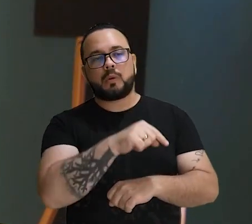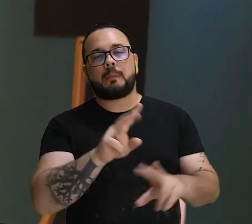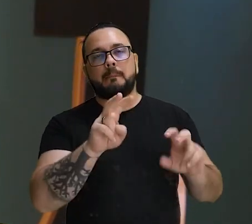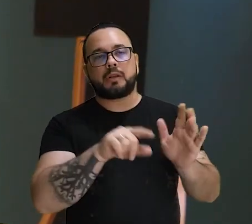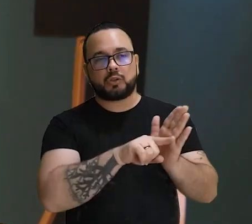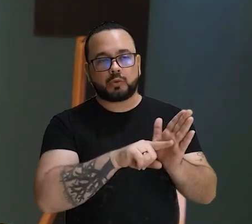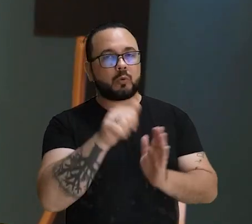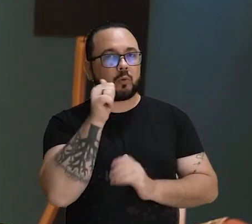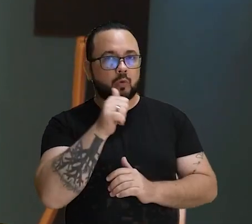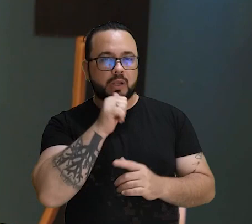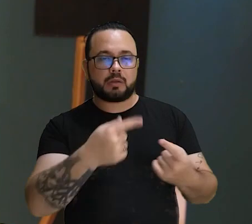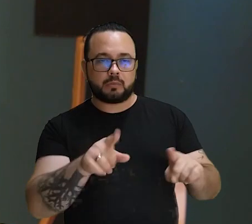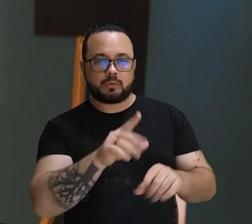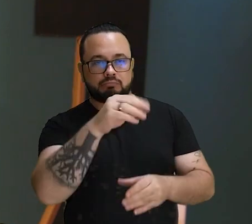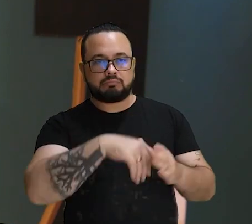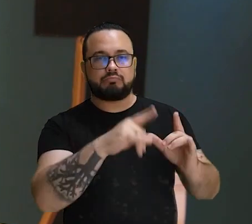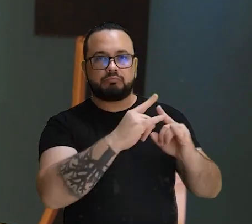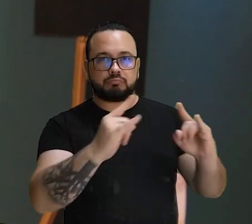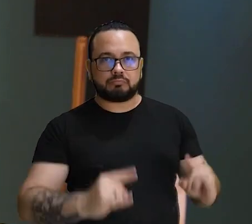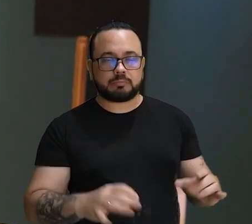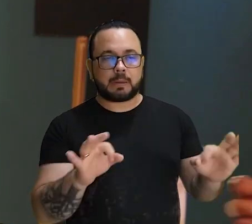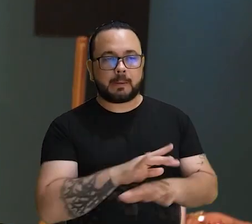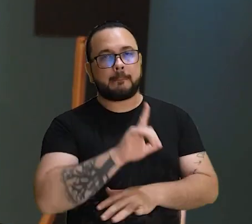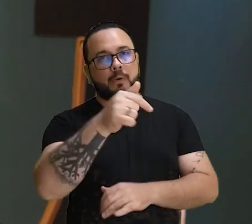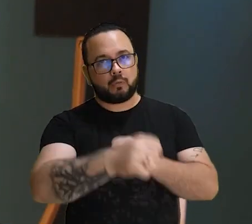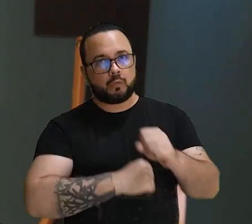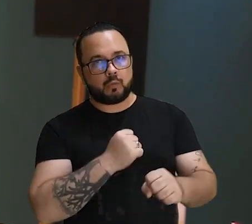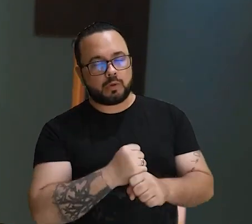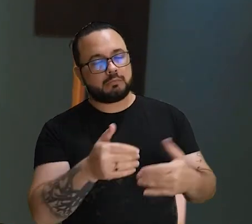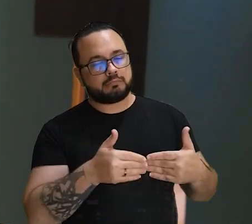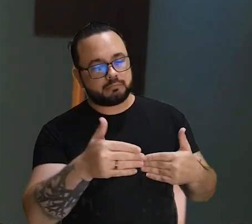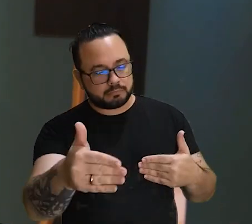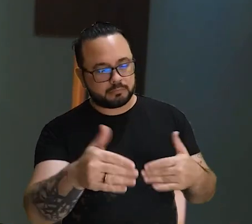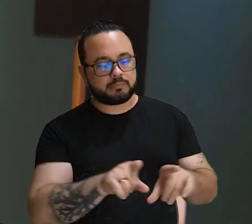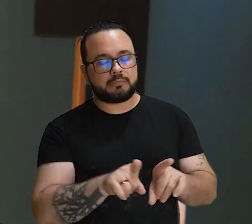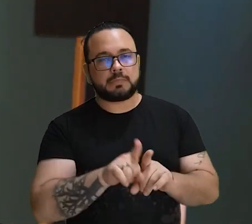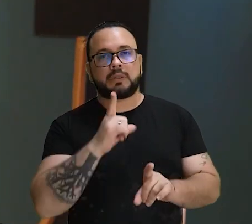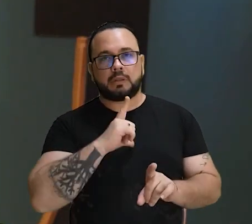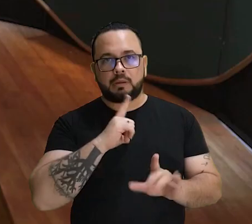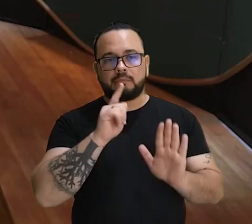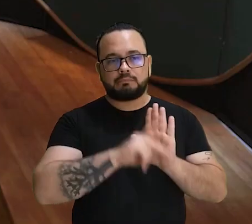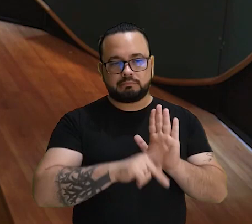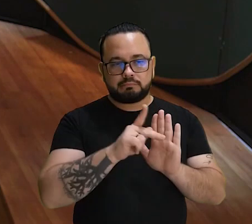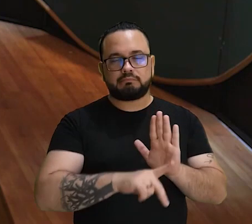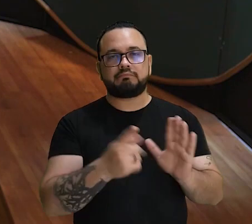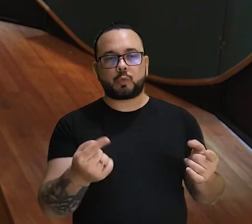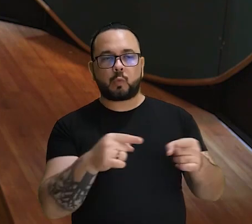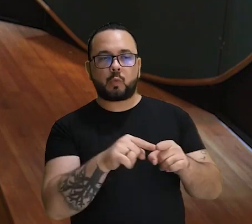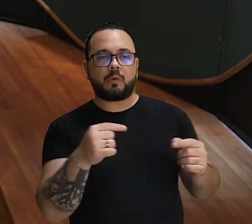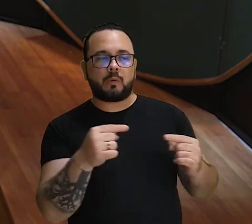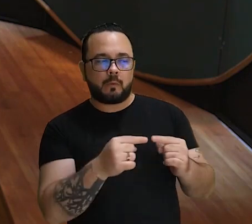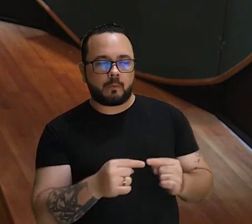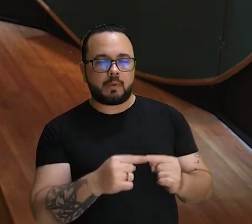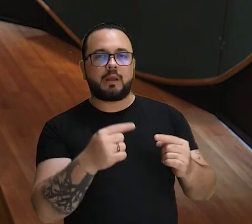essa pesquisa de mulheres na música no circo. Uhum. Aí termino já no ano que vem. Acho que a partir disso vai desdobrar também muitos projetos desses que tem a ver com a